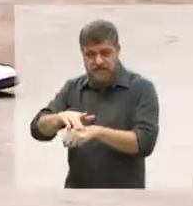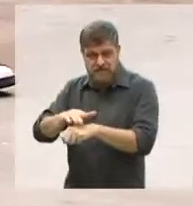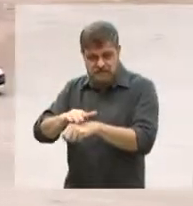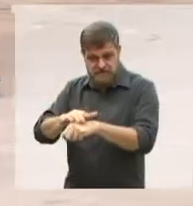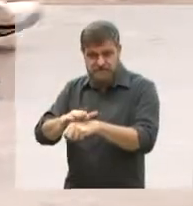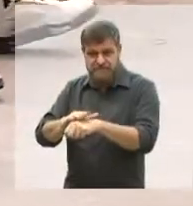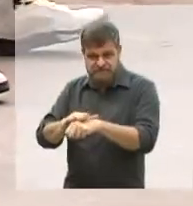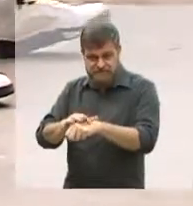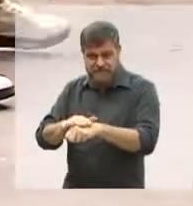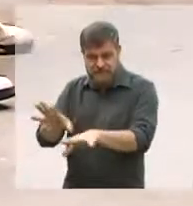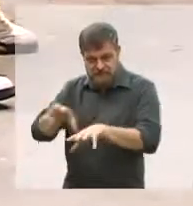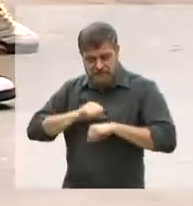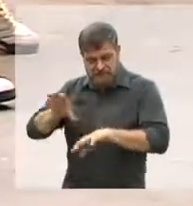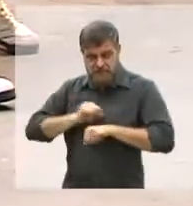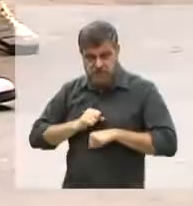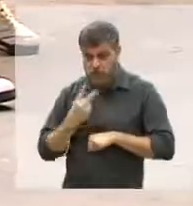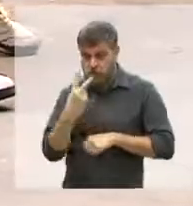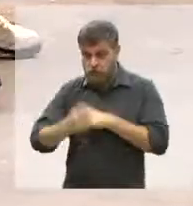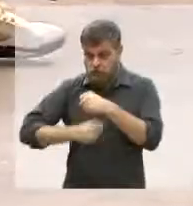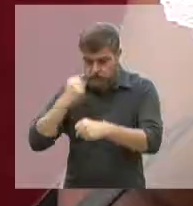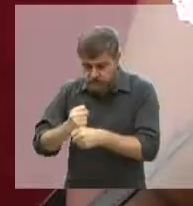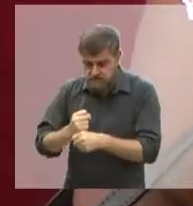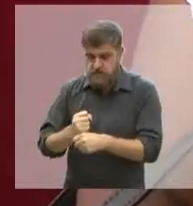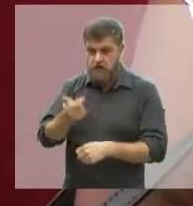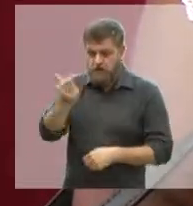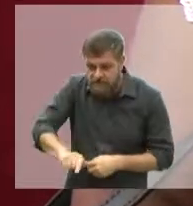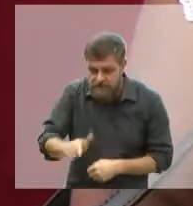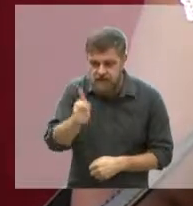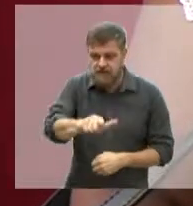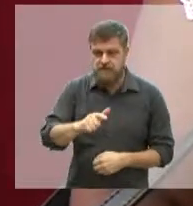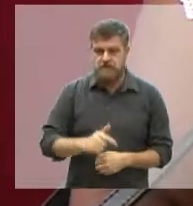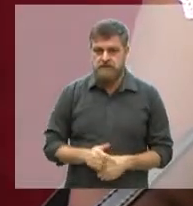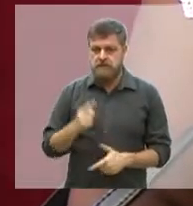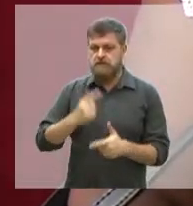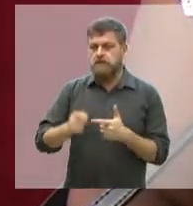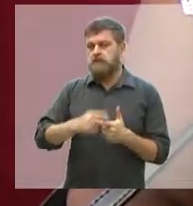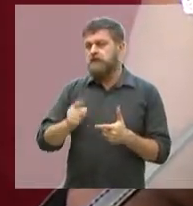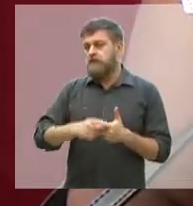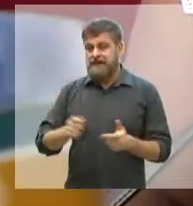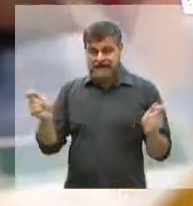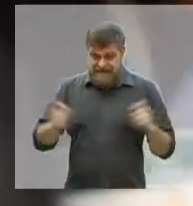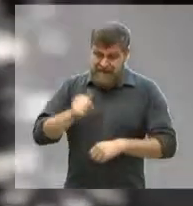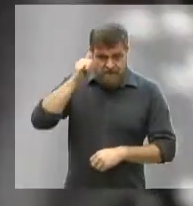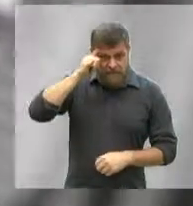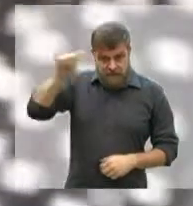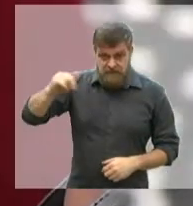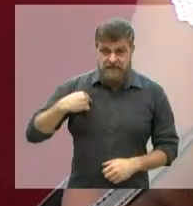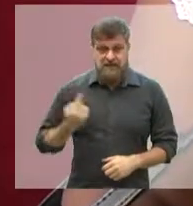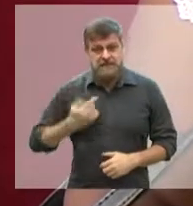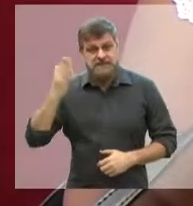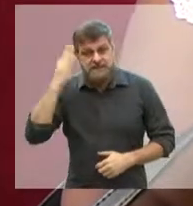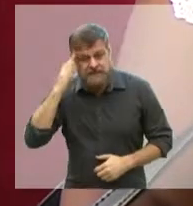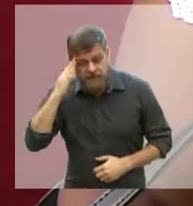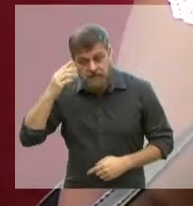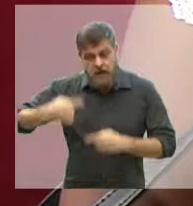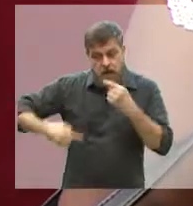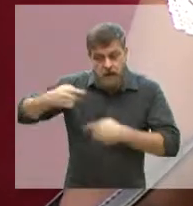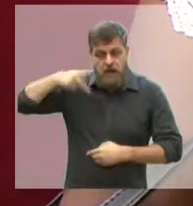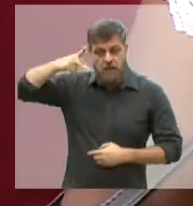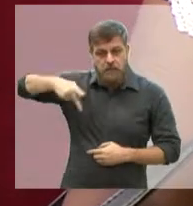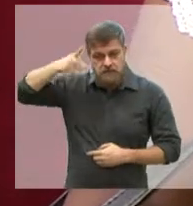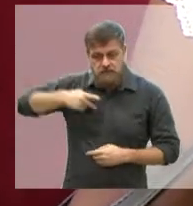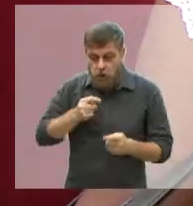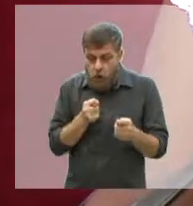por dengue em 2 anos seguidos. Quer dizer, uma situação dramática, evitável, porque a gente sabe quais são as políticas públicas que podem